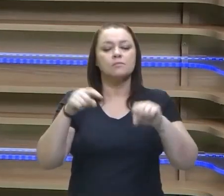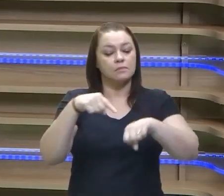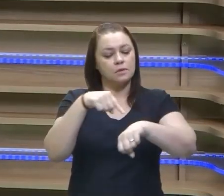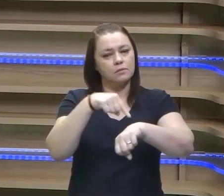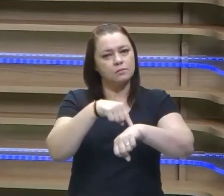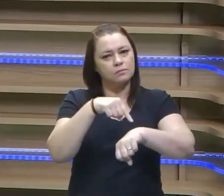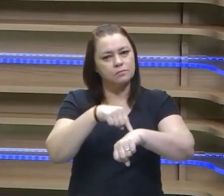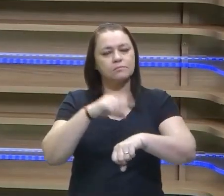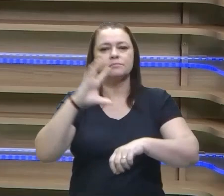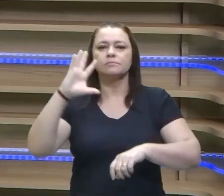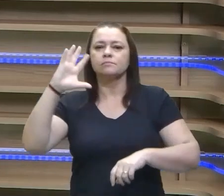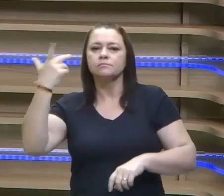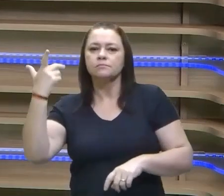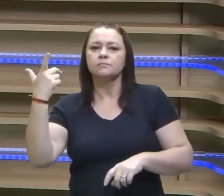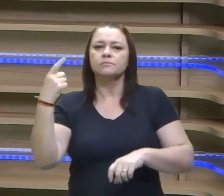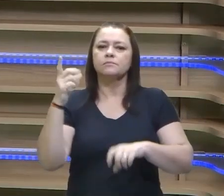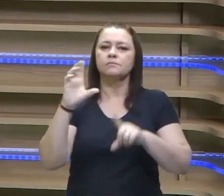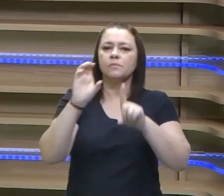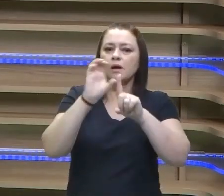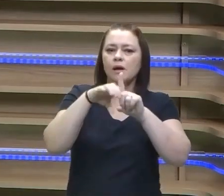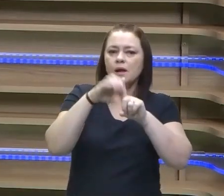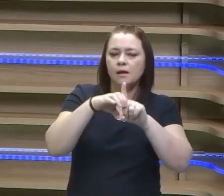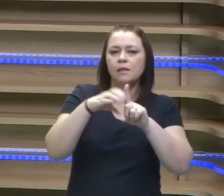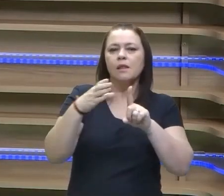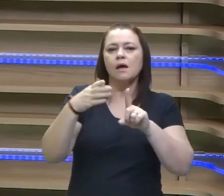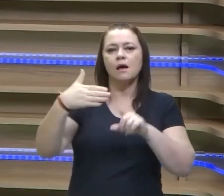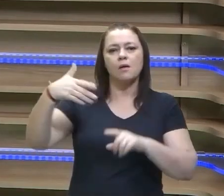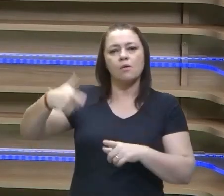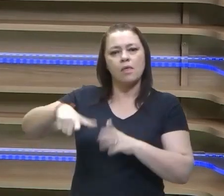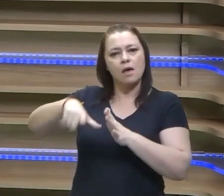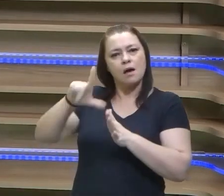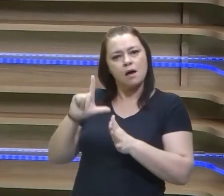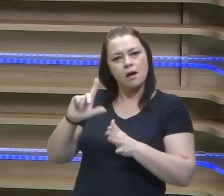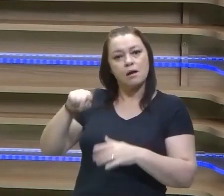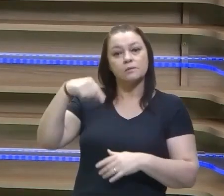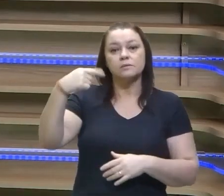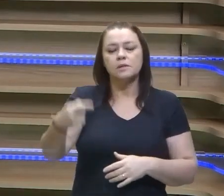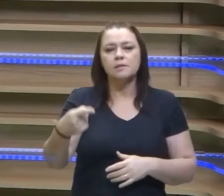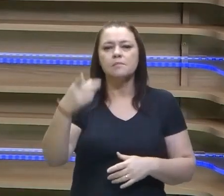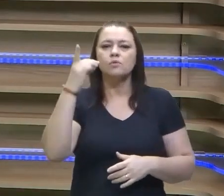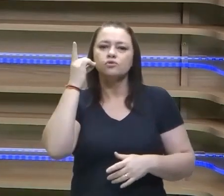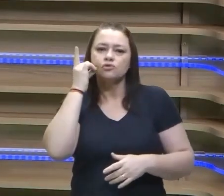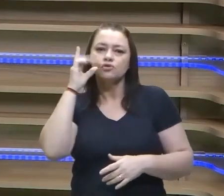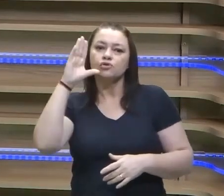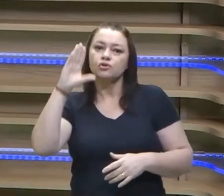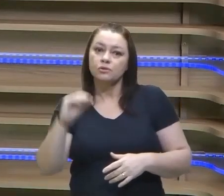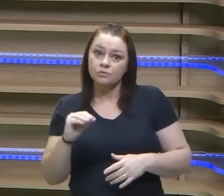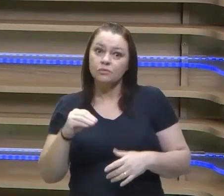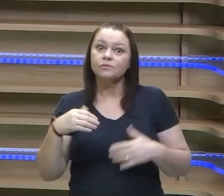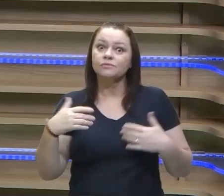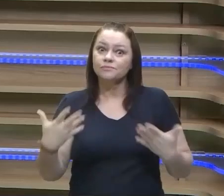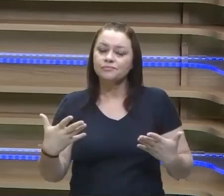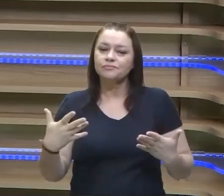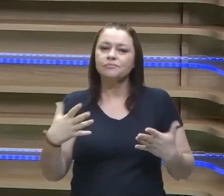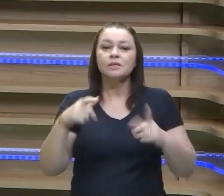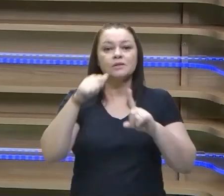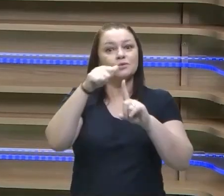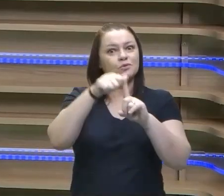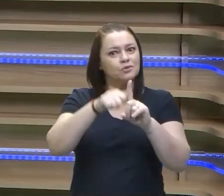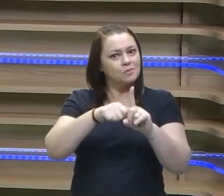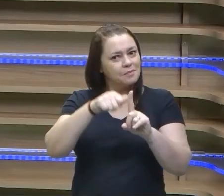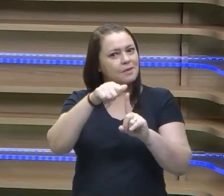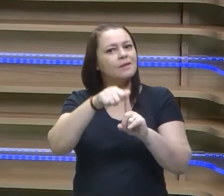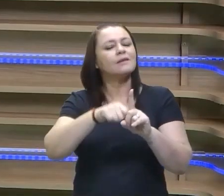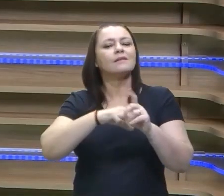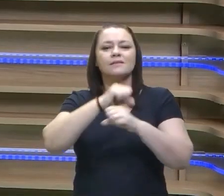das horas, calendário, antes, depois, dia, noite. Falamos dos meses